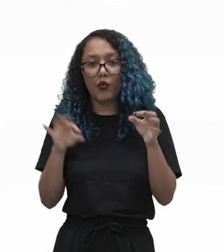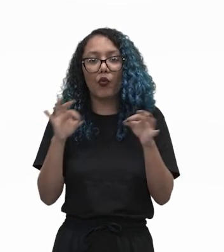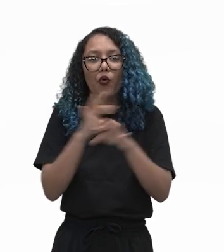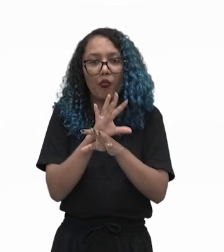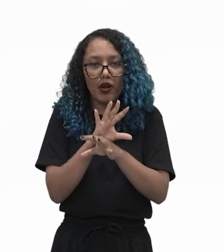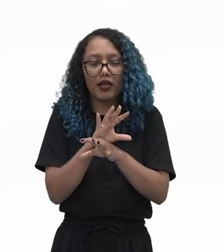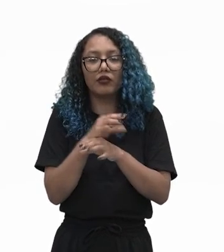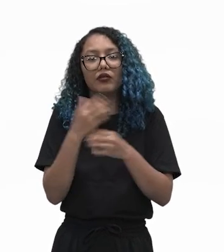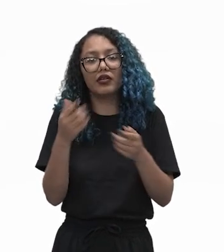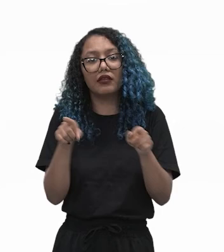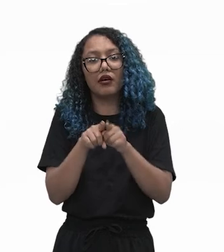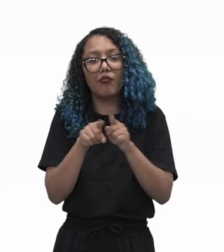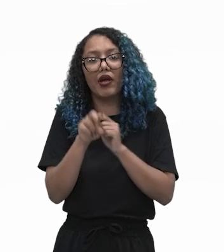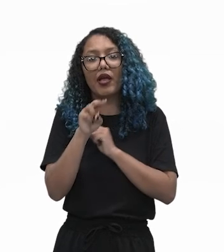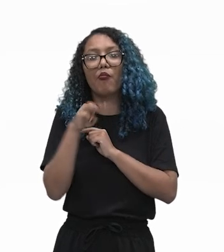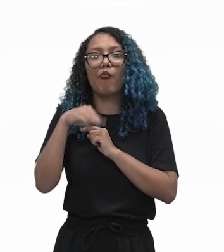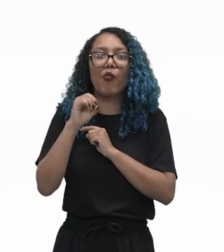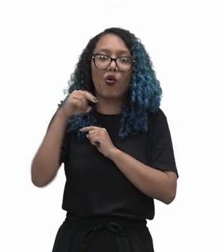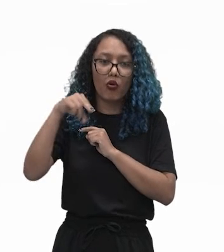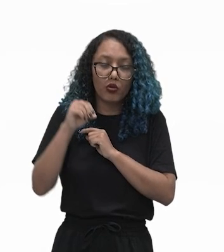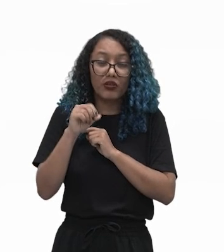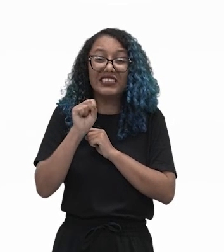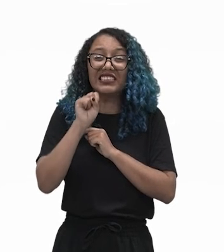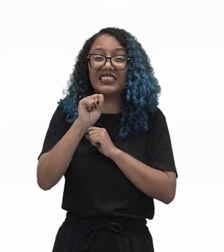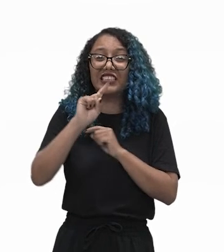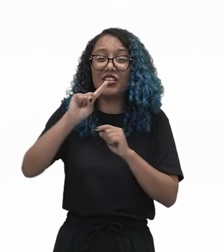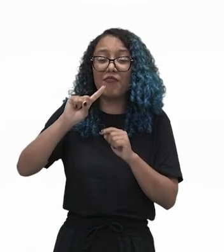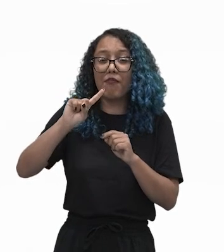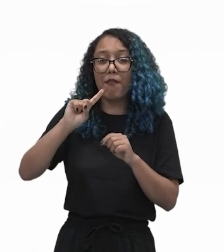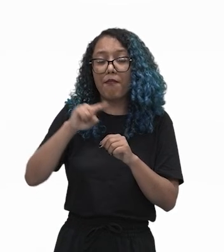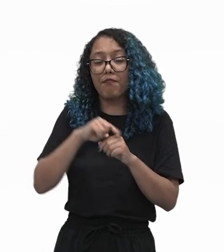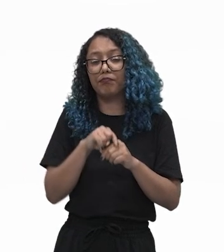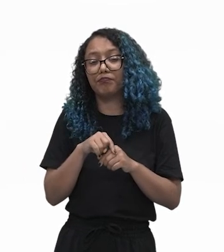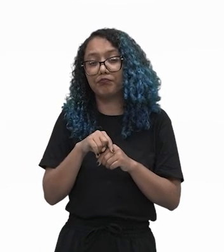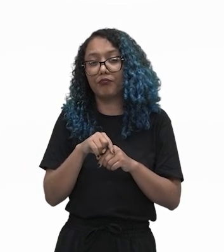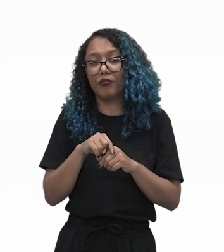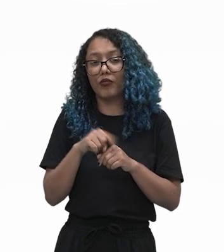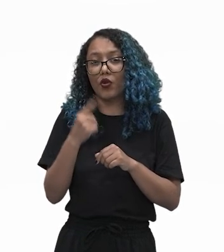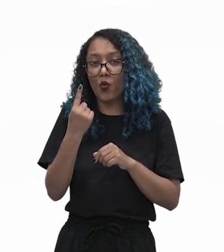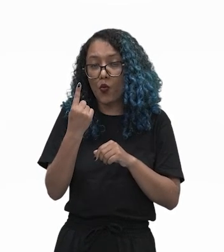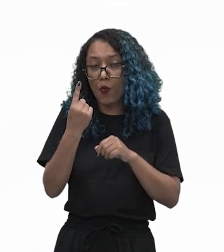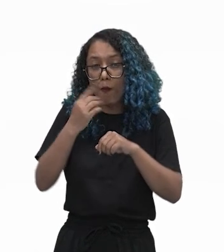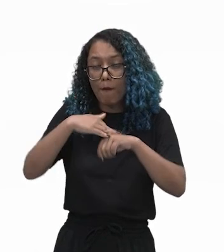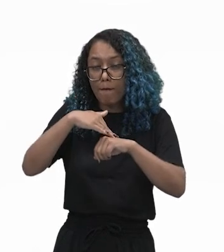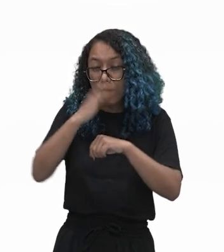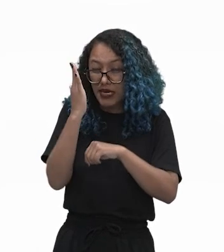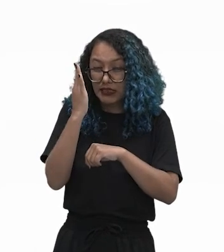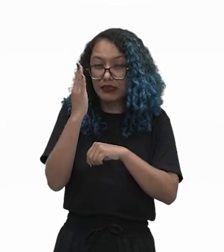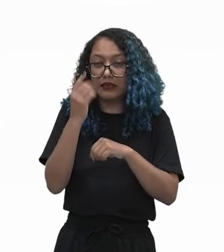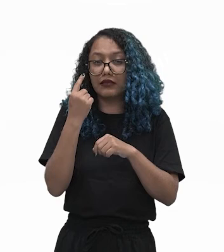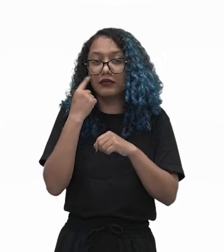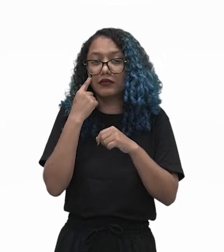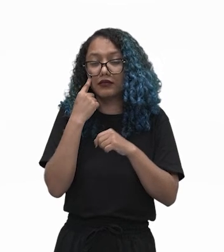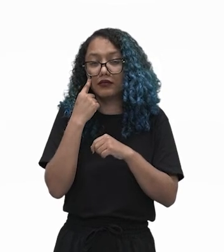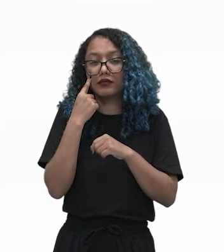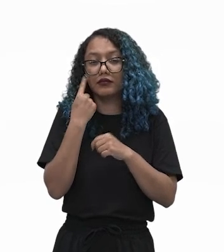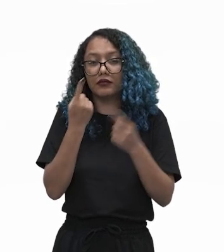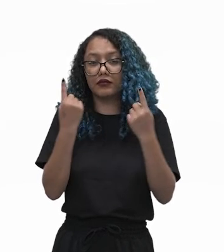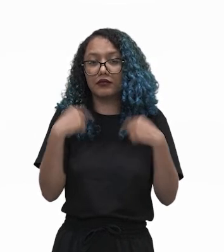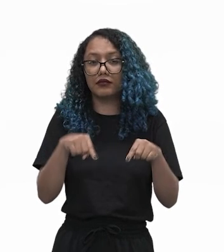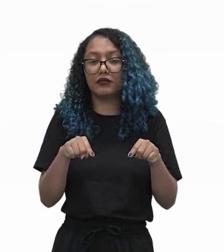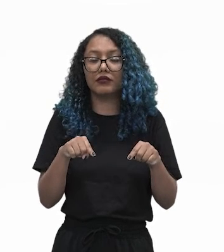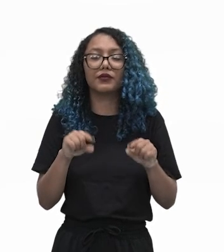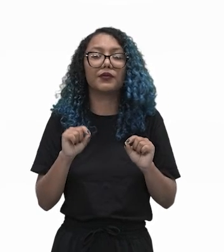mononuclear. A partir do momento que tem mais de um núcleo aromático, ela é chamada